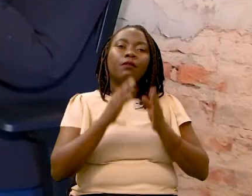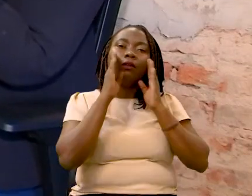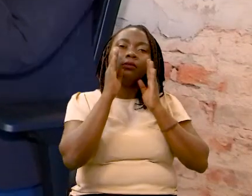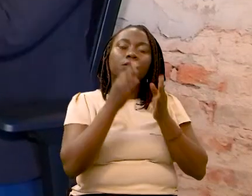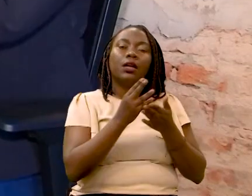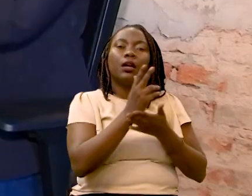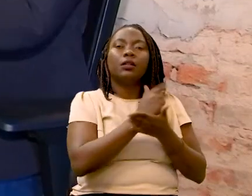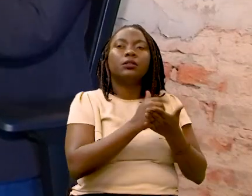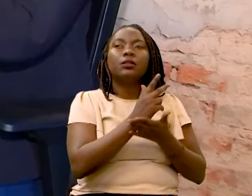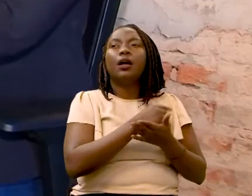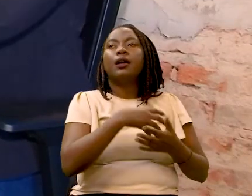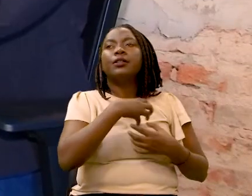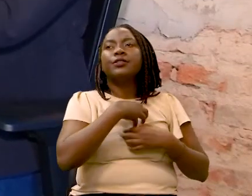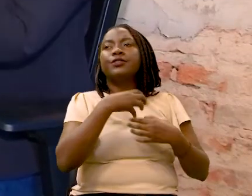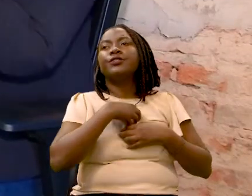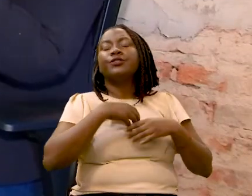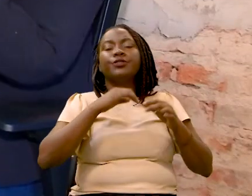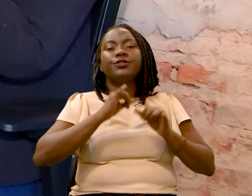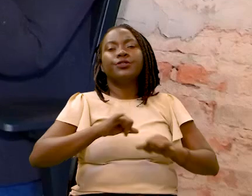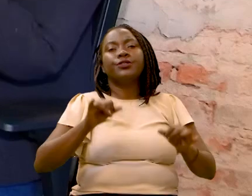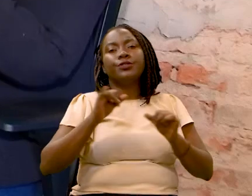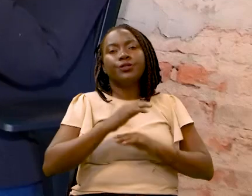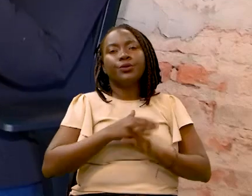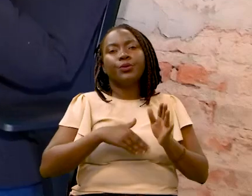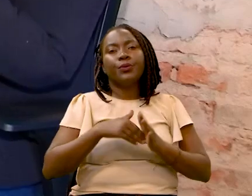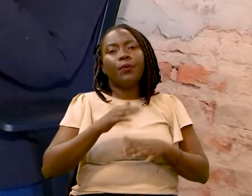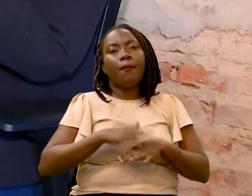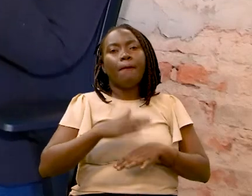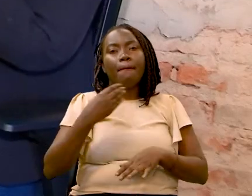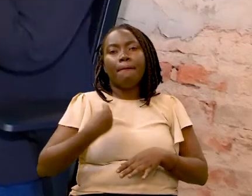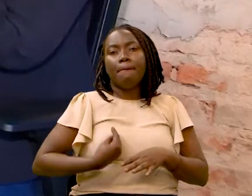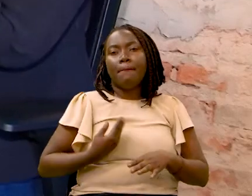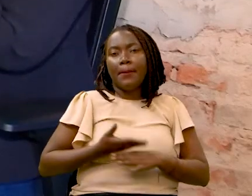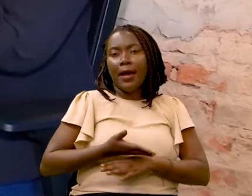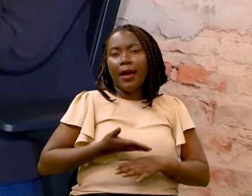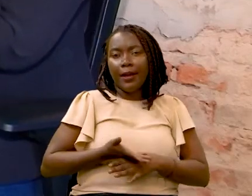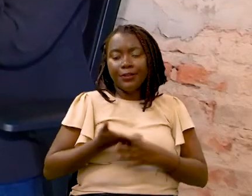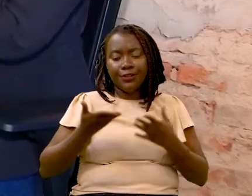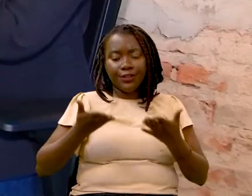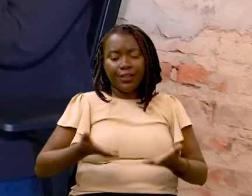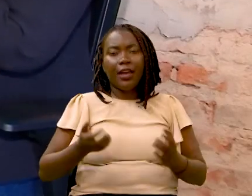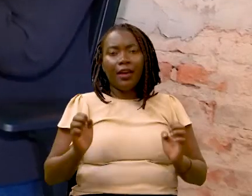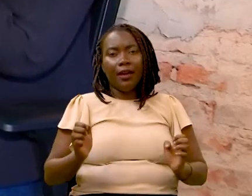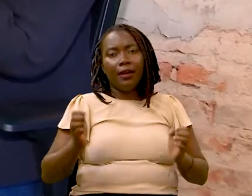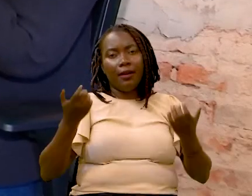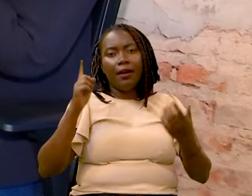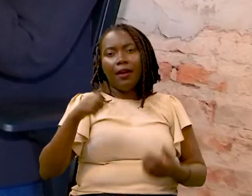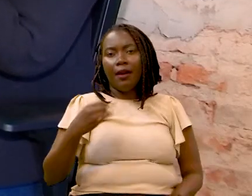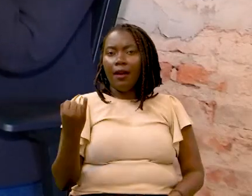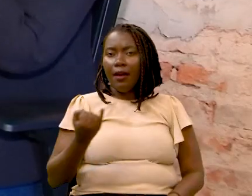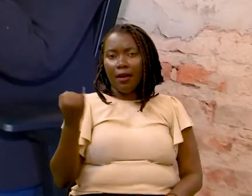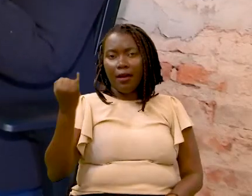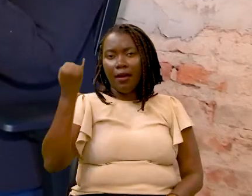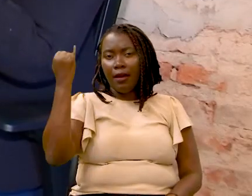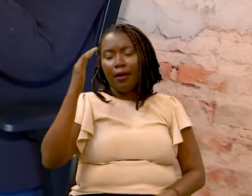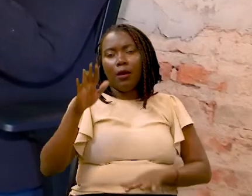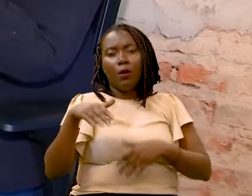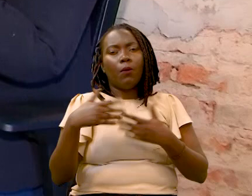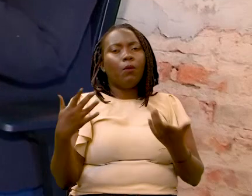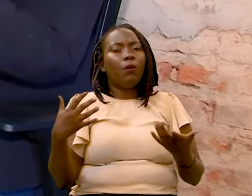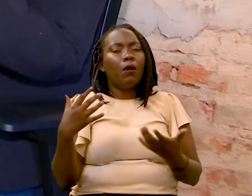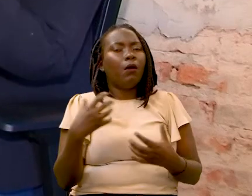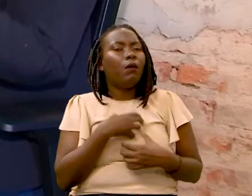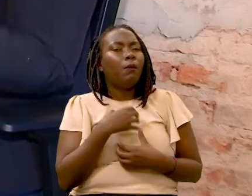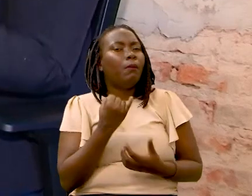à decoração, justamente para sentir o mercado e tudo mais. A participação nesse tipo de evento é